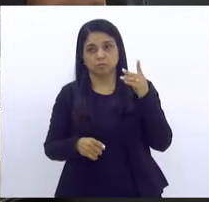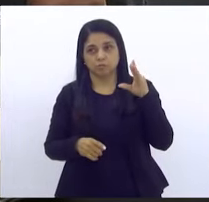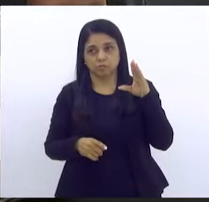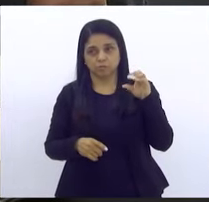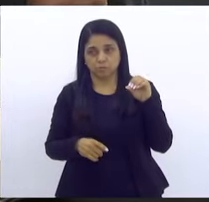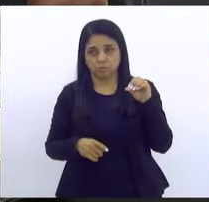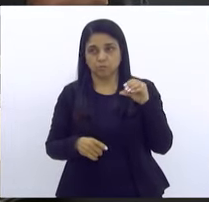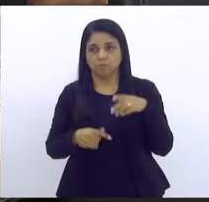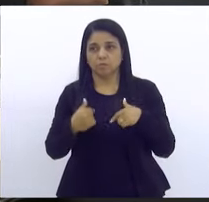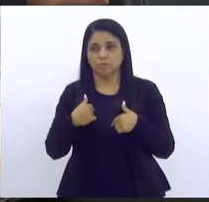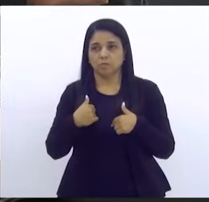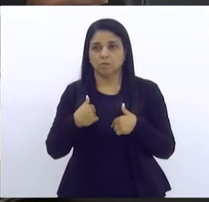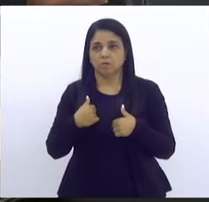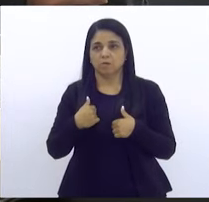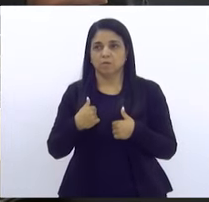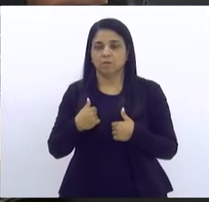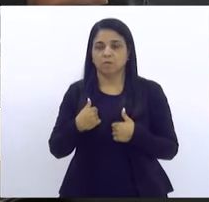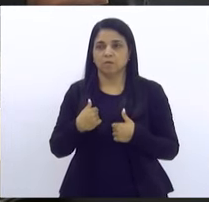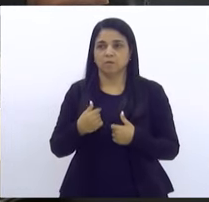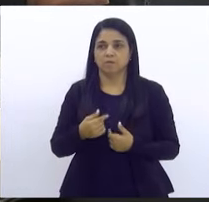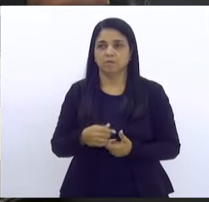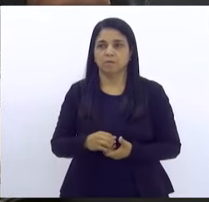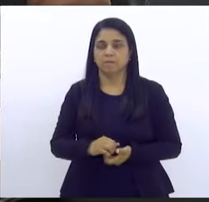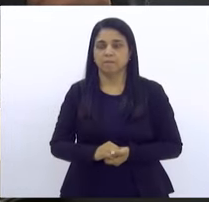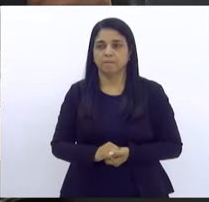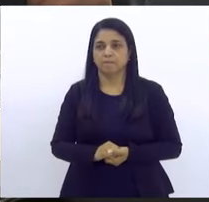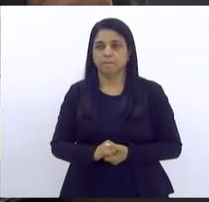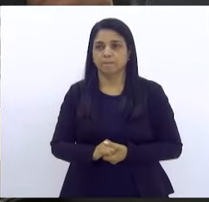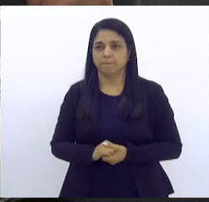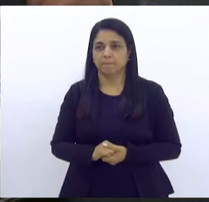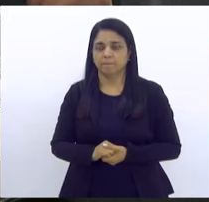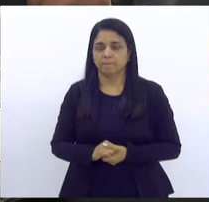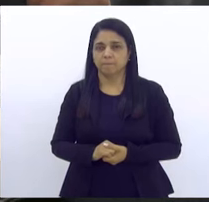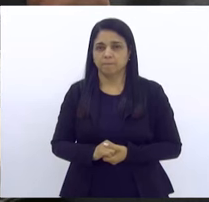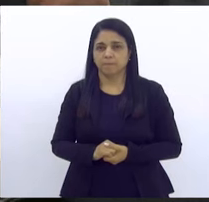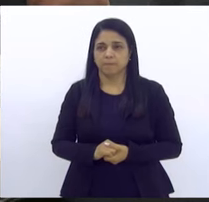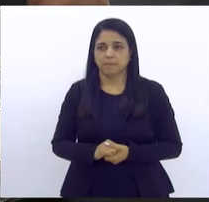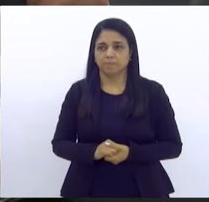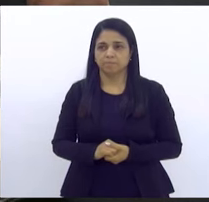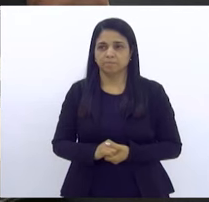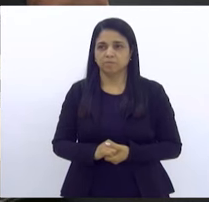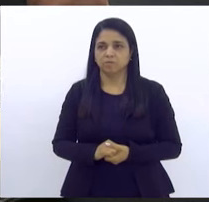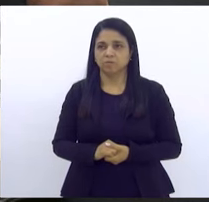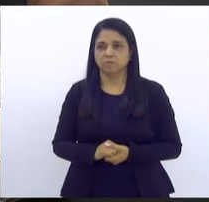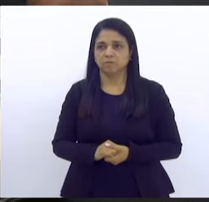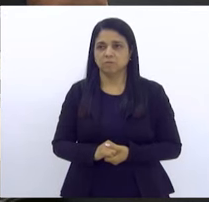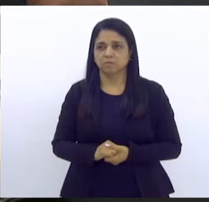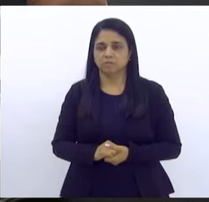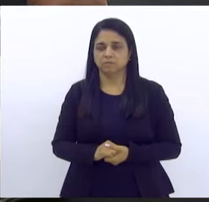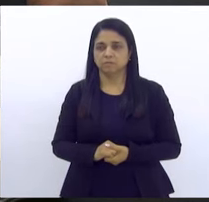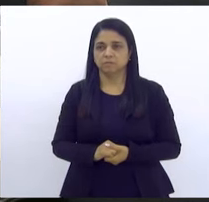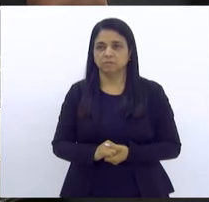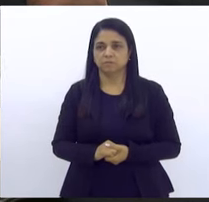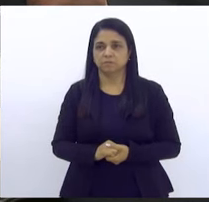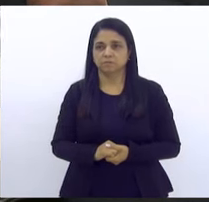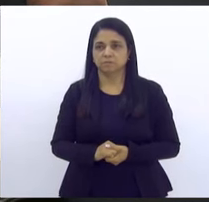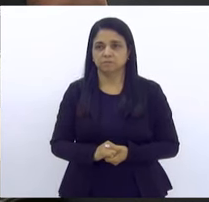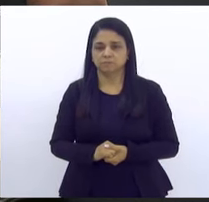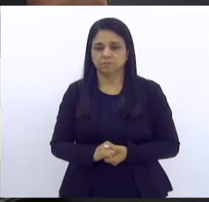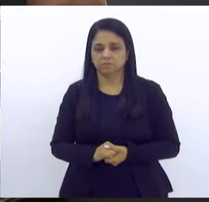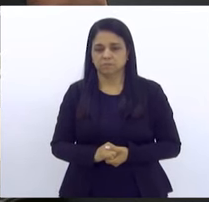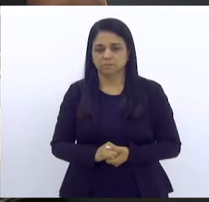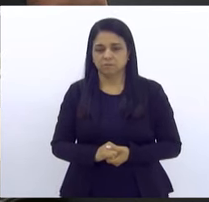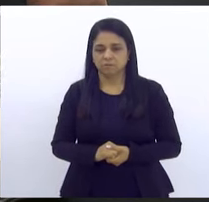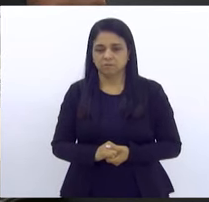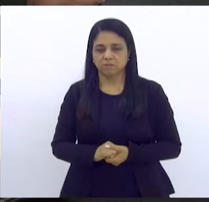A nossa 72ª deputada Bilher. Eu posso? Só, tem um minutinho só para um intervalo